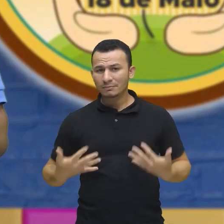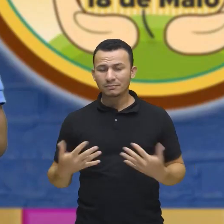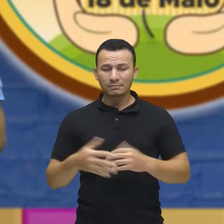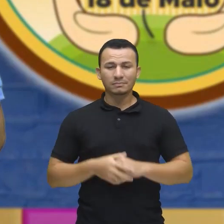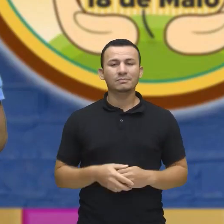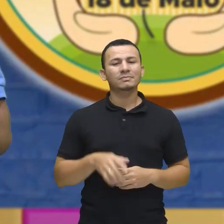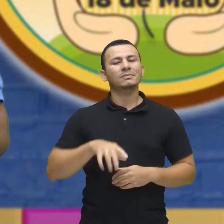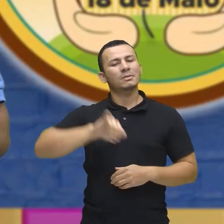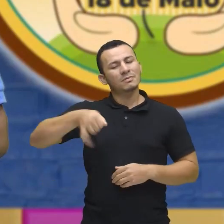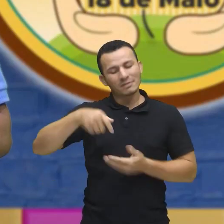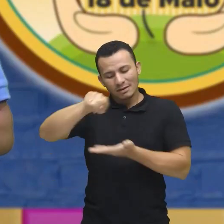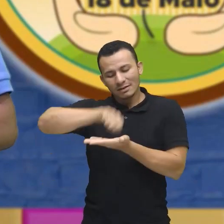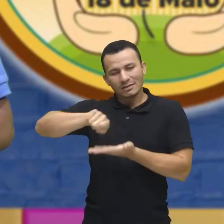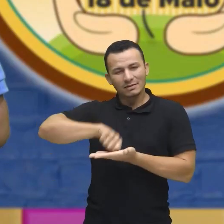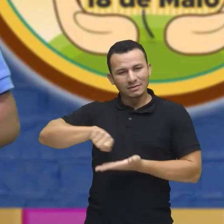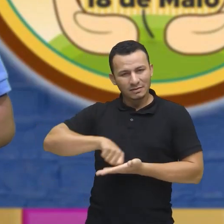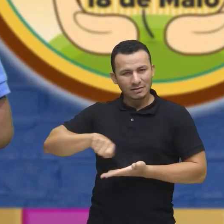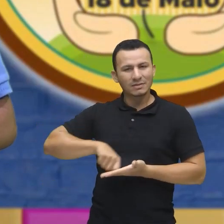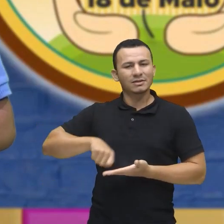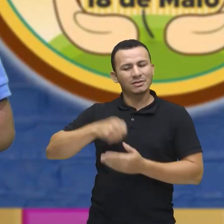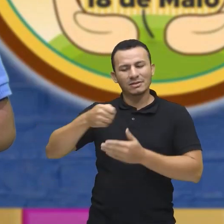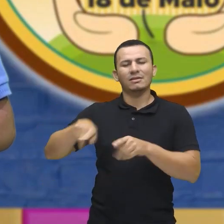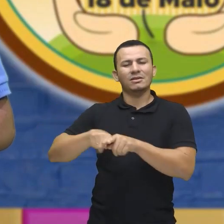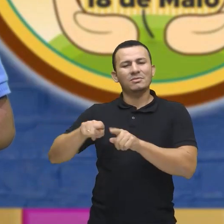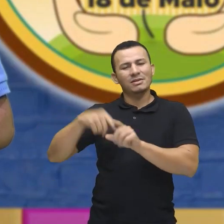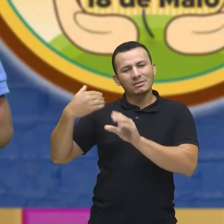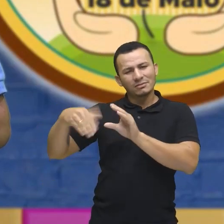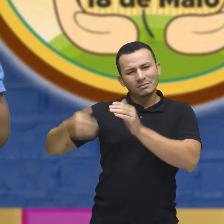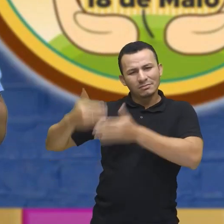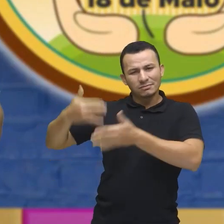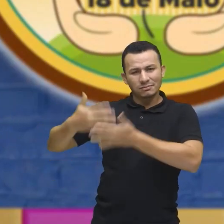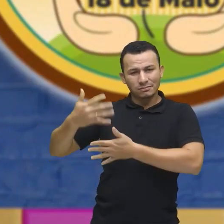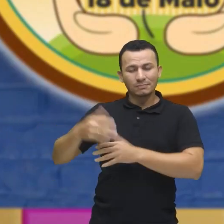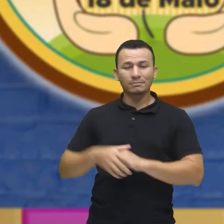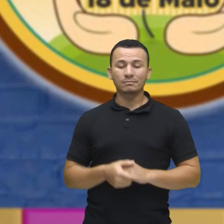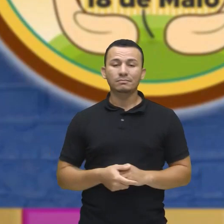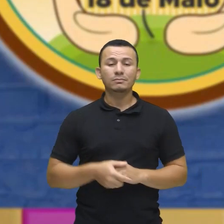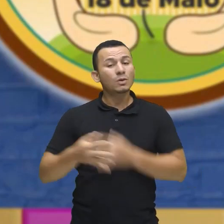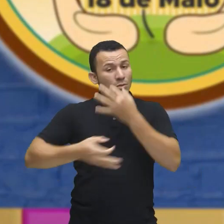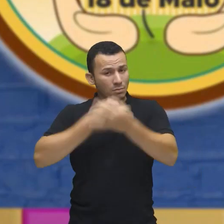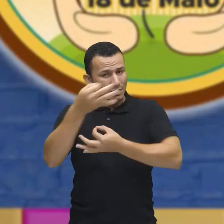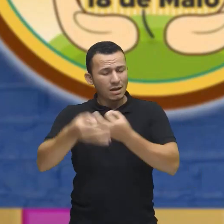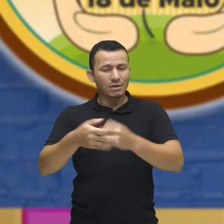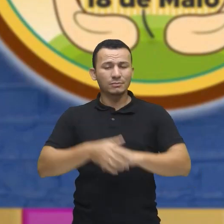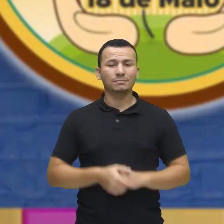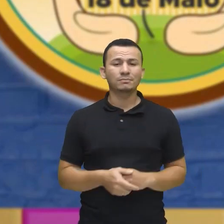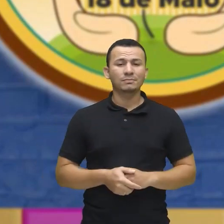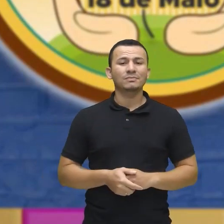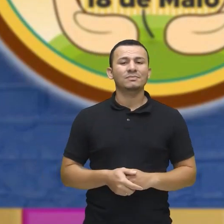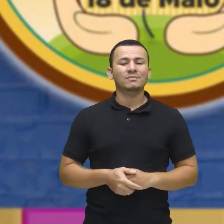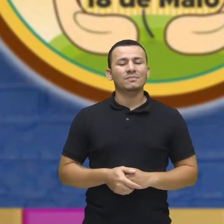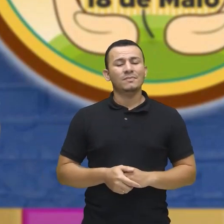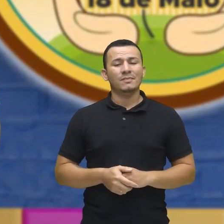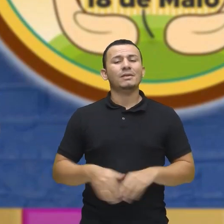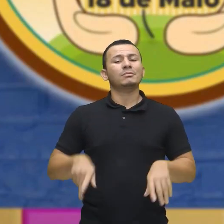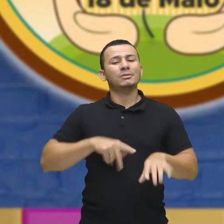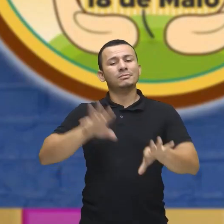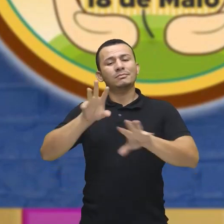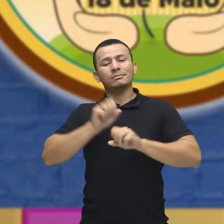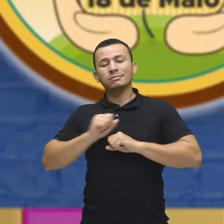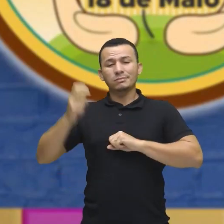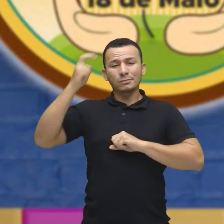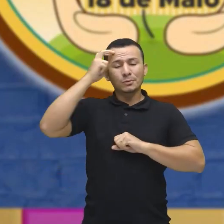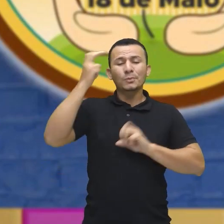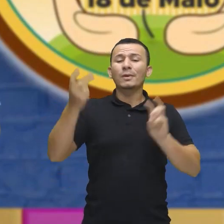Escrevam aí. Vão falando aí, fazendo os comentários. Foi o quê? A questão indígena, né?